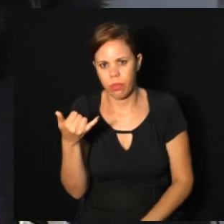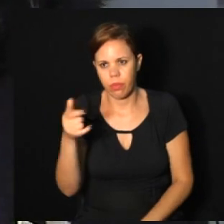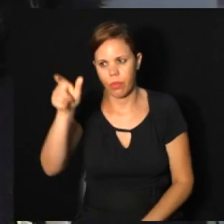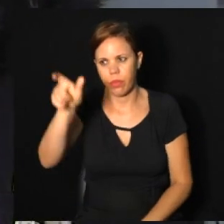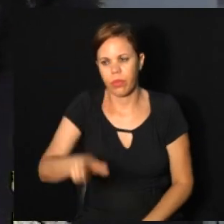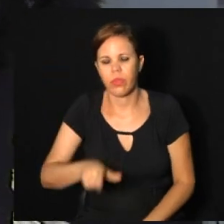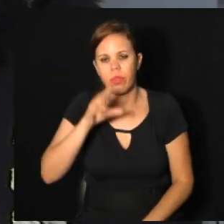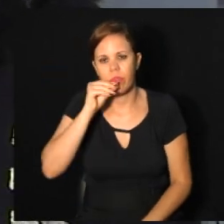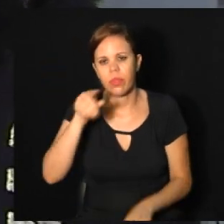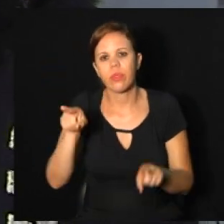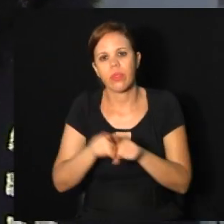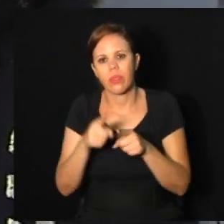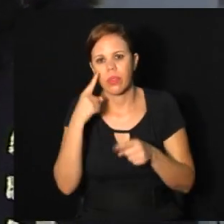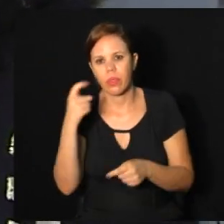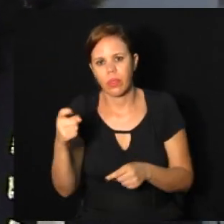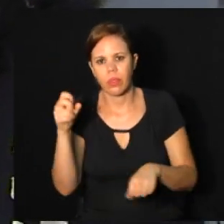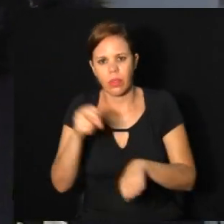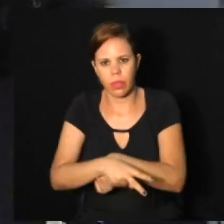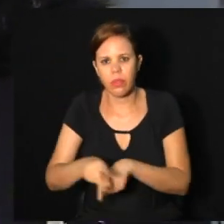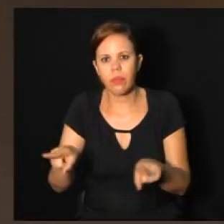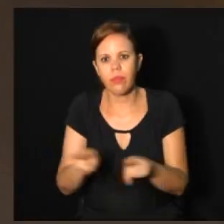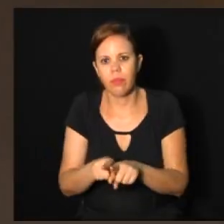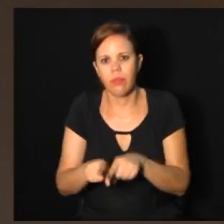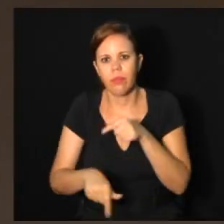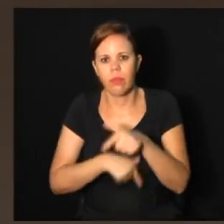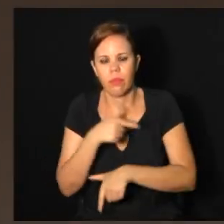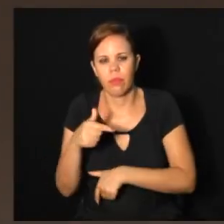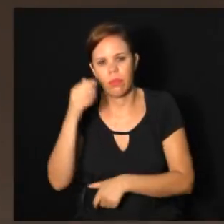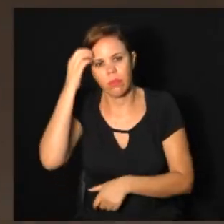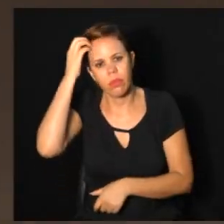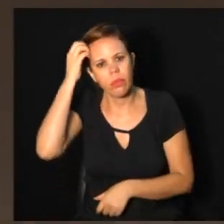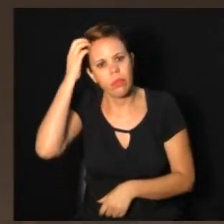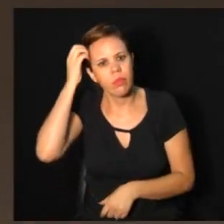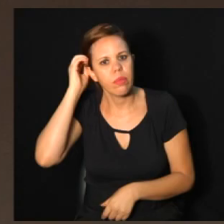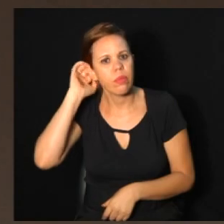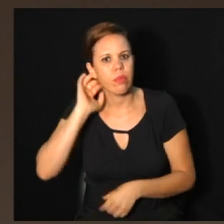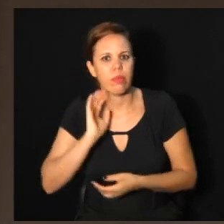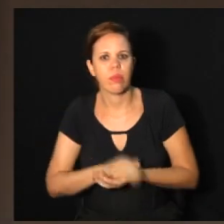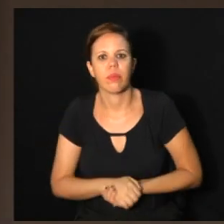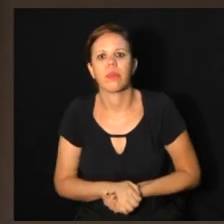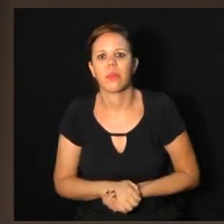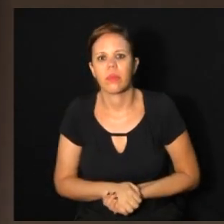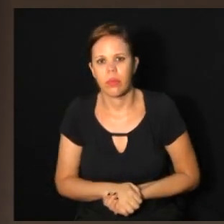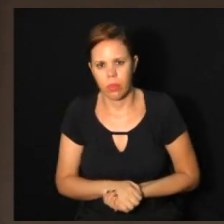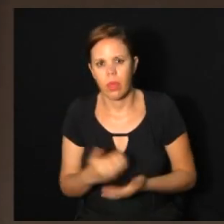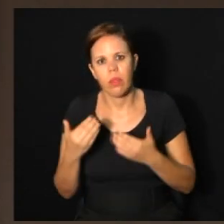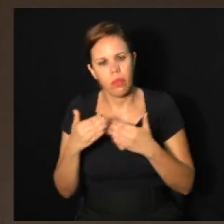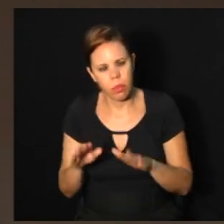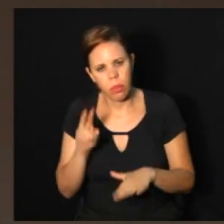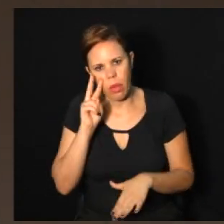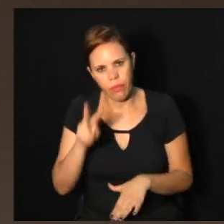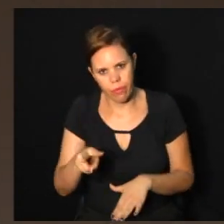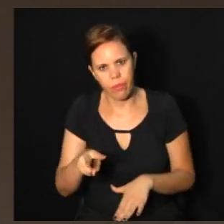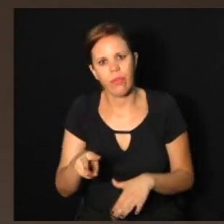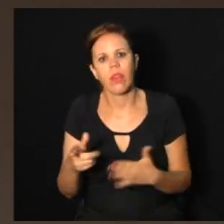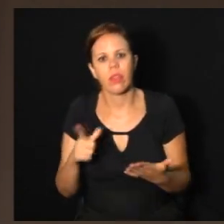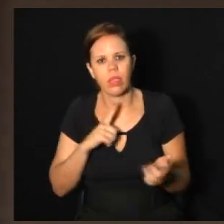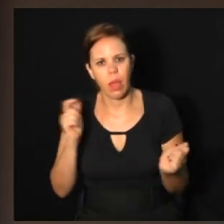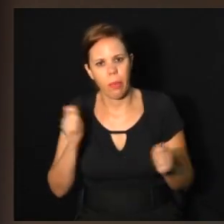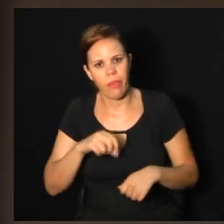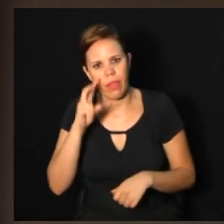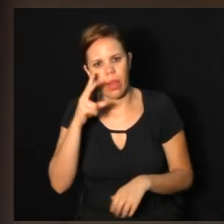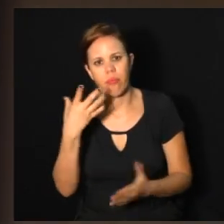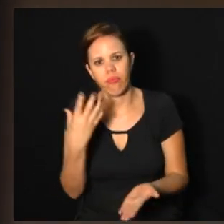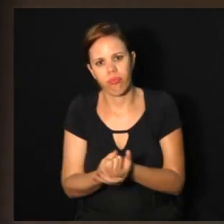uma vaga, né, ele pode consultar as vagas através do aplicativo Cepat Vagas, né, então disponível lá na loja de aplicativos, baixando